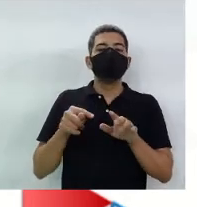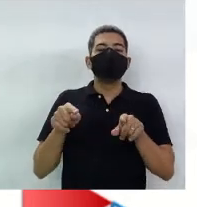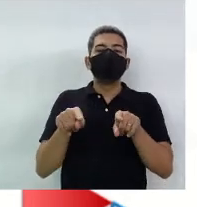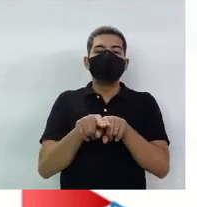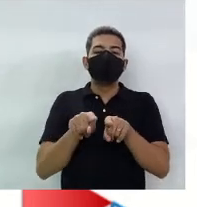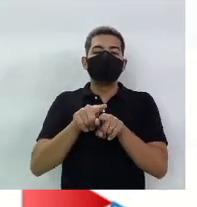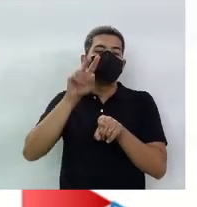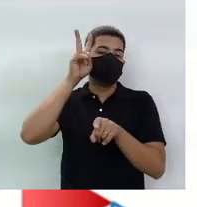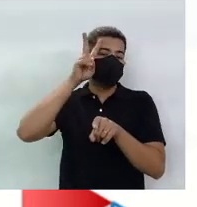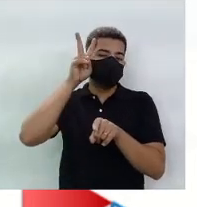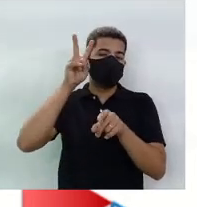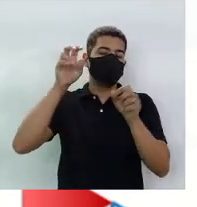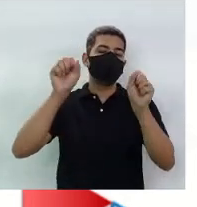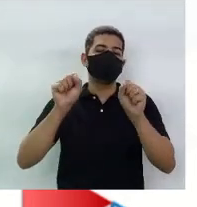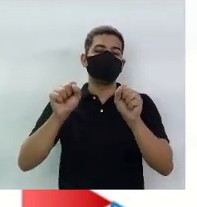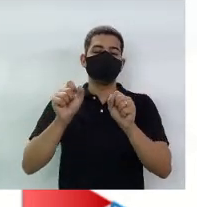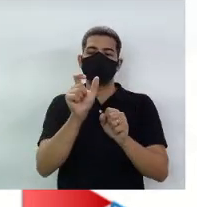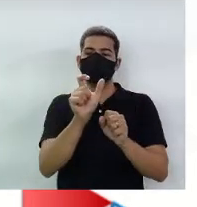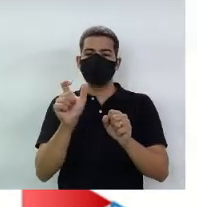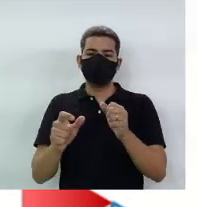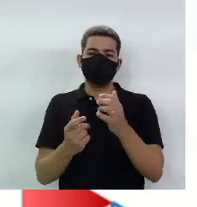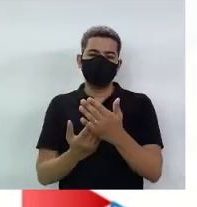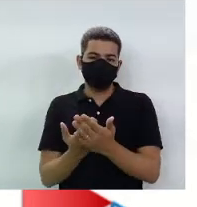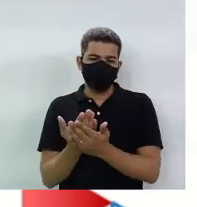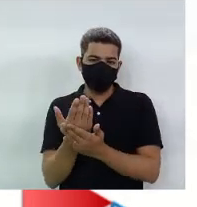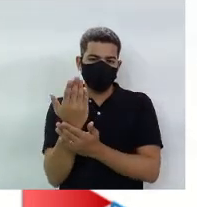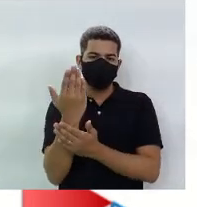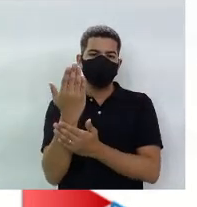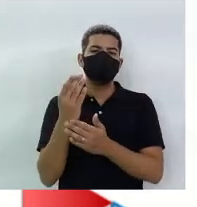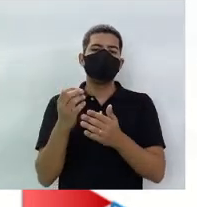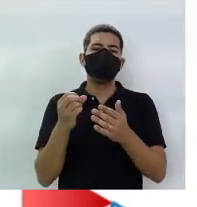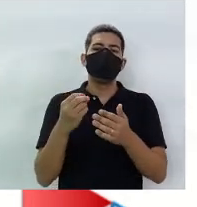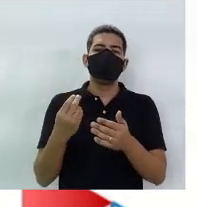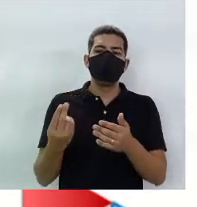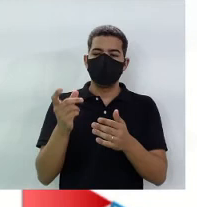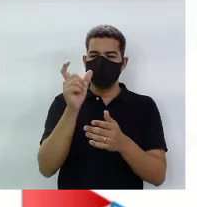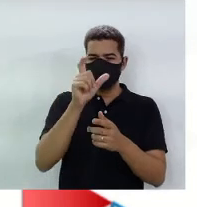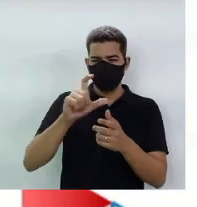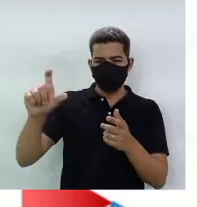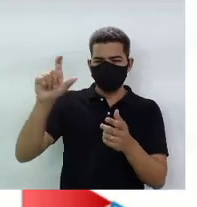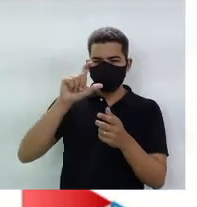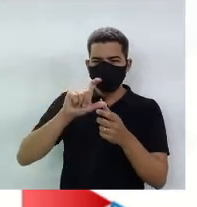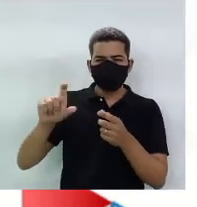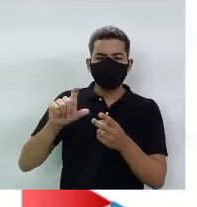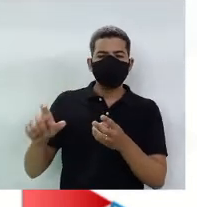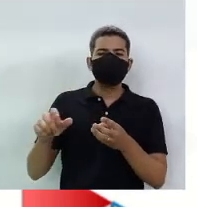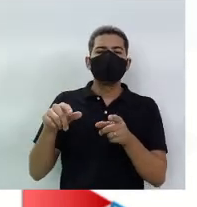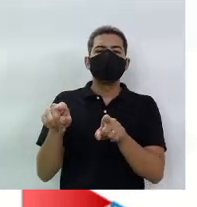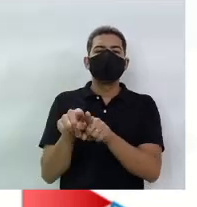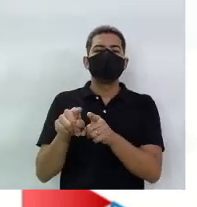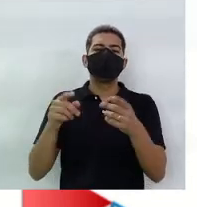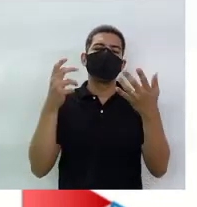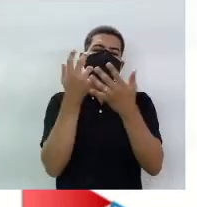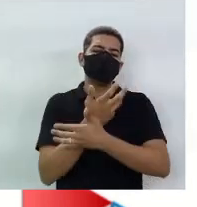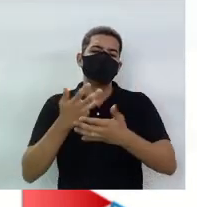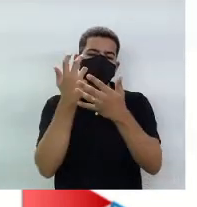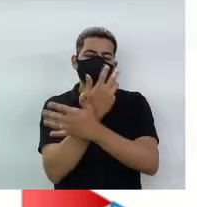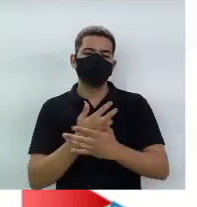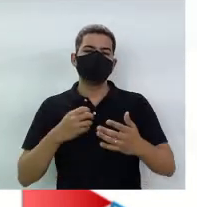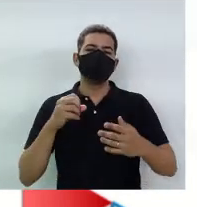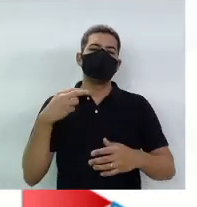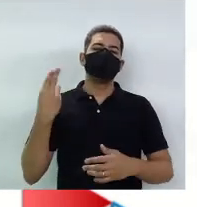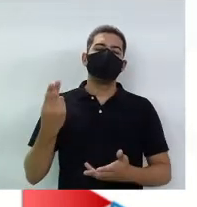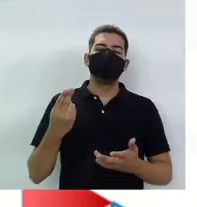textos podem ser em verso, poema, música, hino, e em prosa, o romance, o